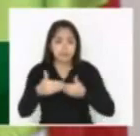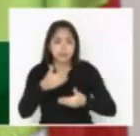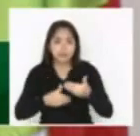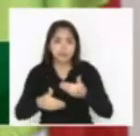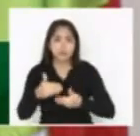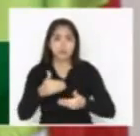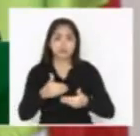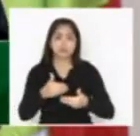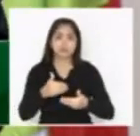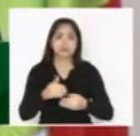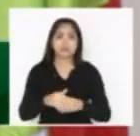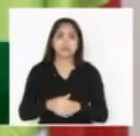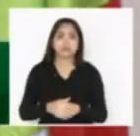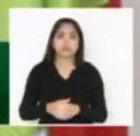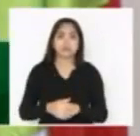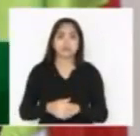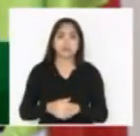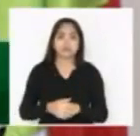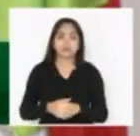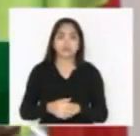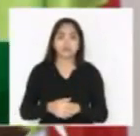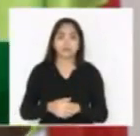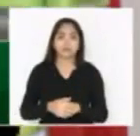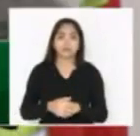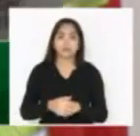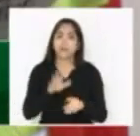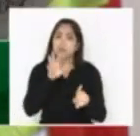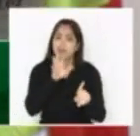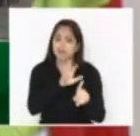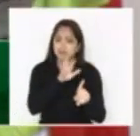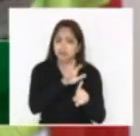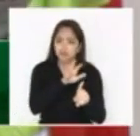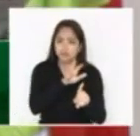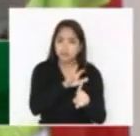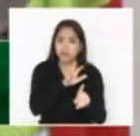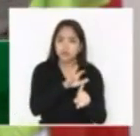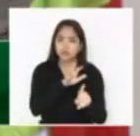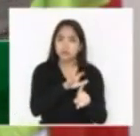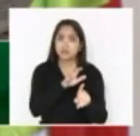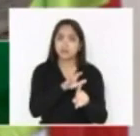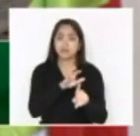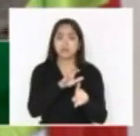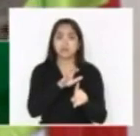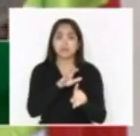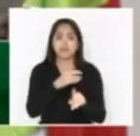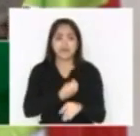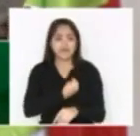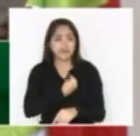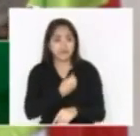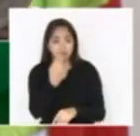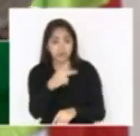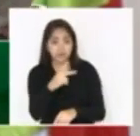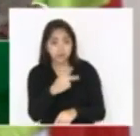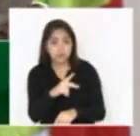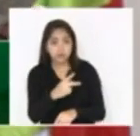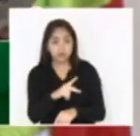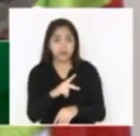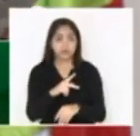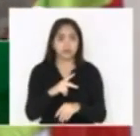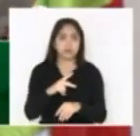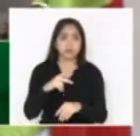Tânia enfrentou um tormento que durou mais da metade da vida. Tem marcas nas